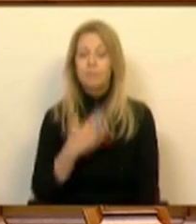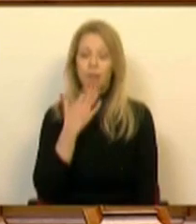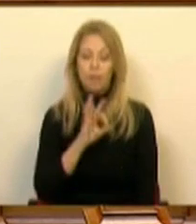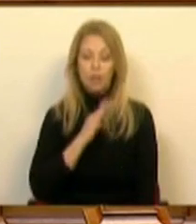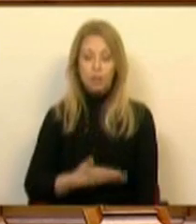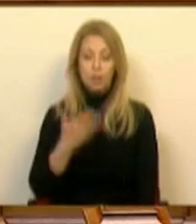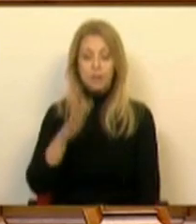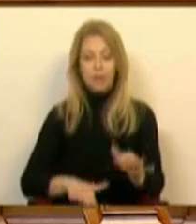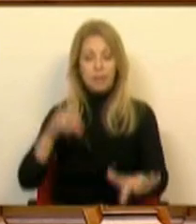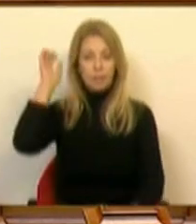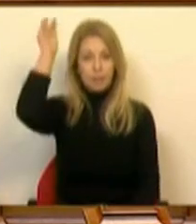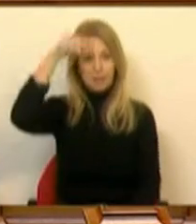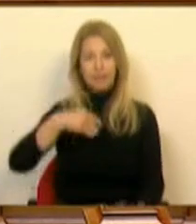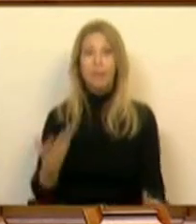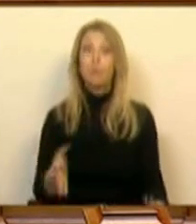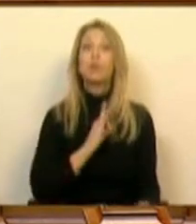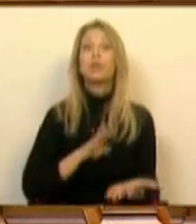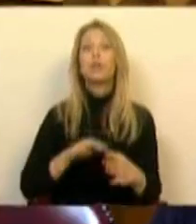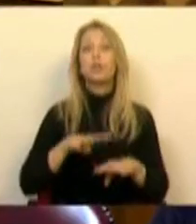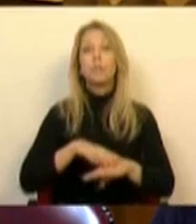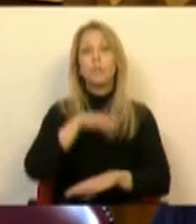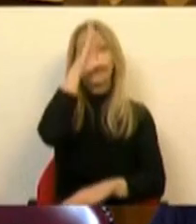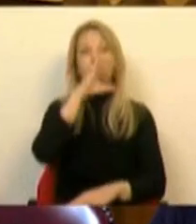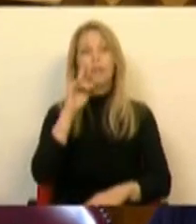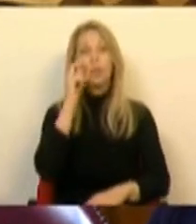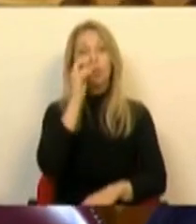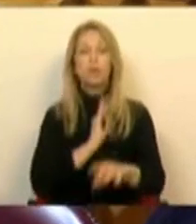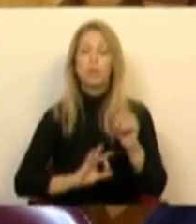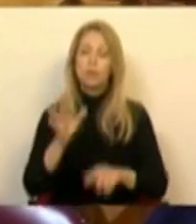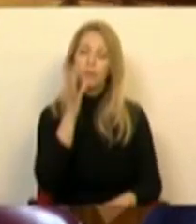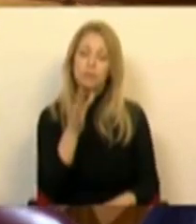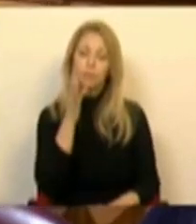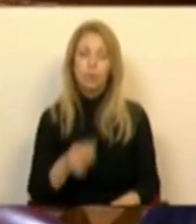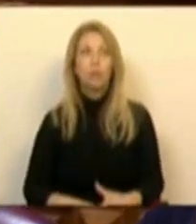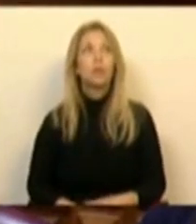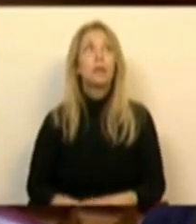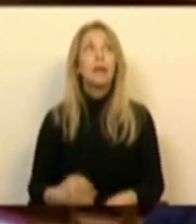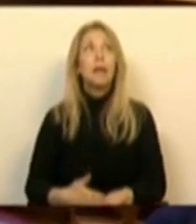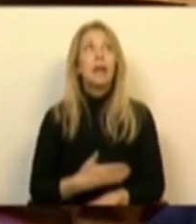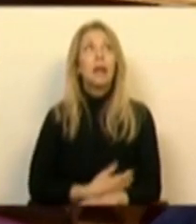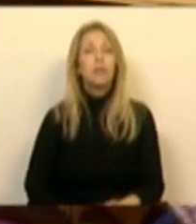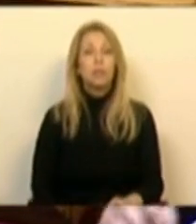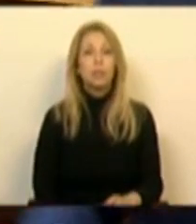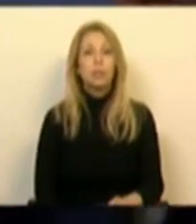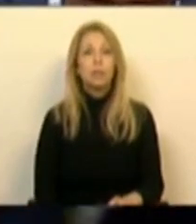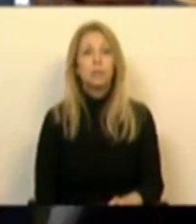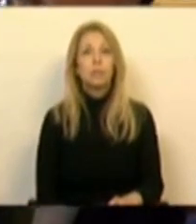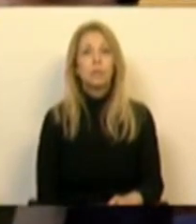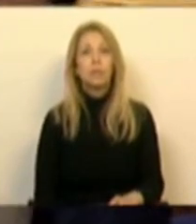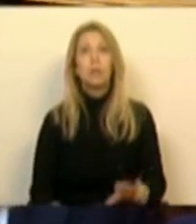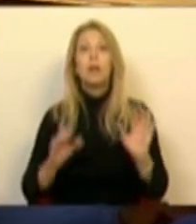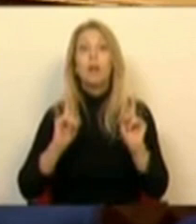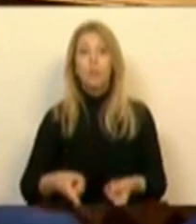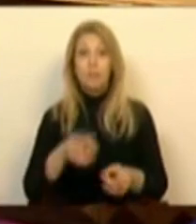Obrigado, Sr. Presidente da Assembleia da República, Srs. Membros do Governo, Sras. E Srs. Deputados. Antes de iniciar esta intervenção, queria juntar-me